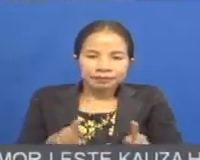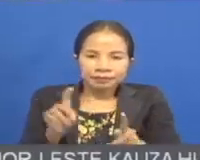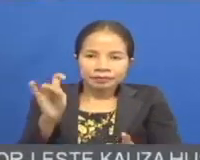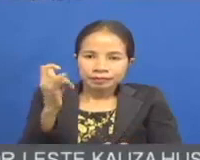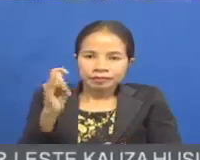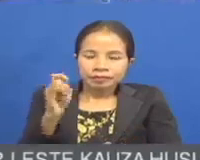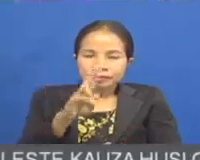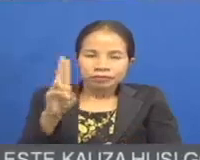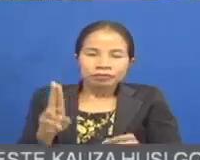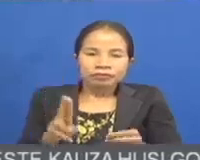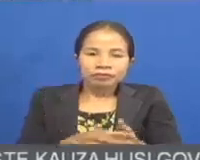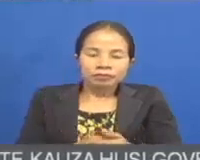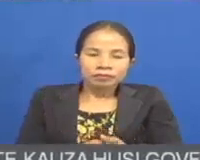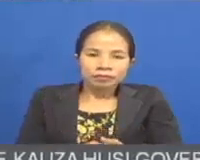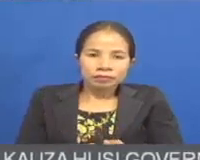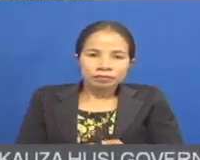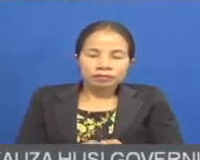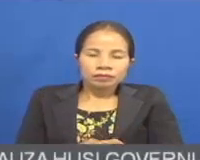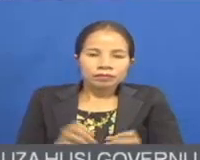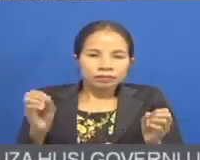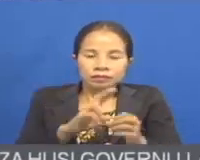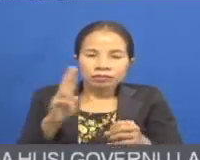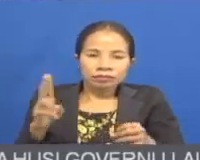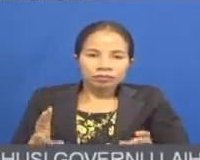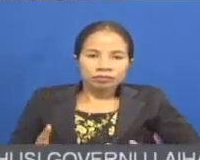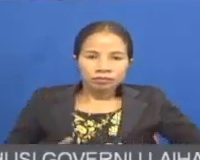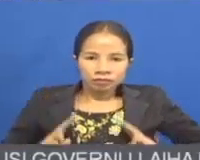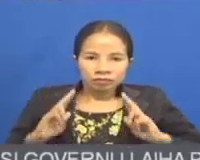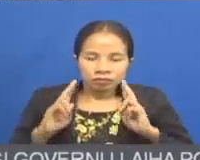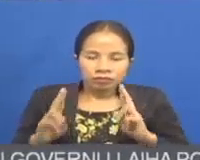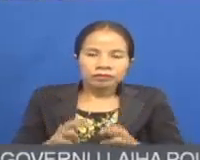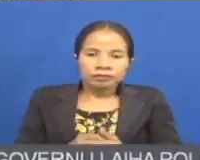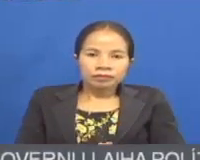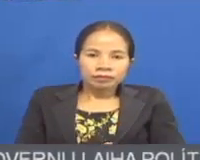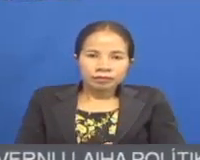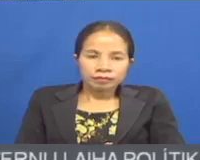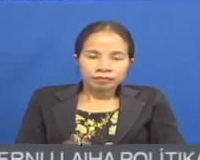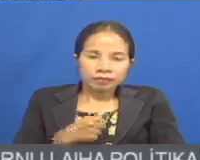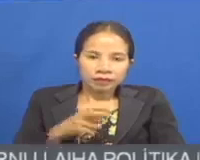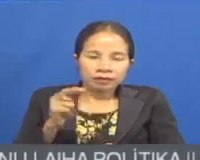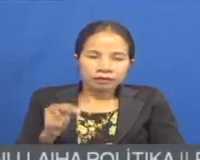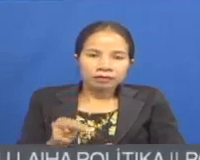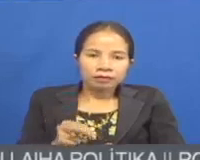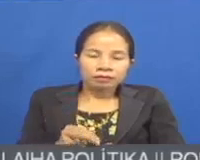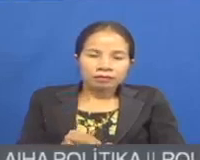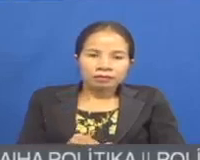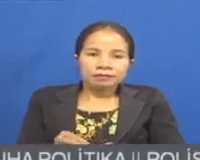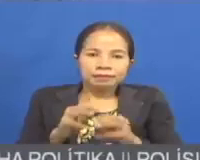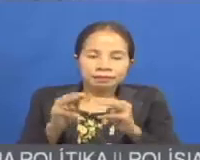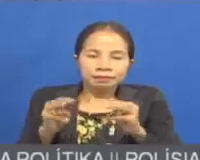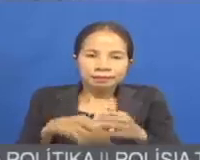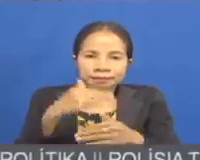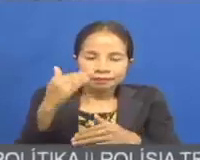conduz careta, la usa fardamento. Passa revista, né? Halao e a área Sahaba Timor Audian, no estádio municipal de